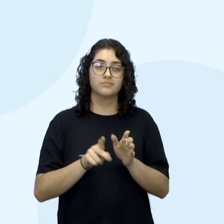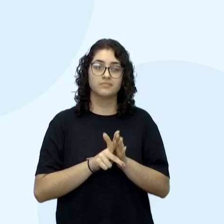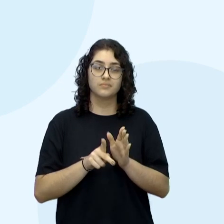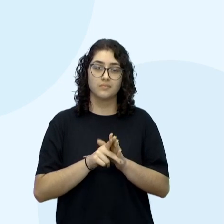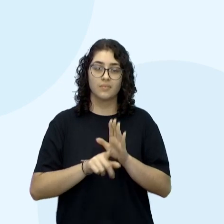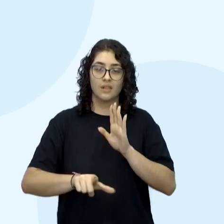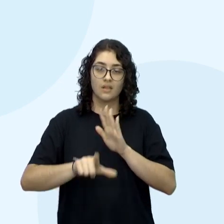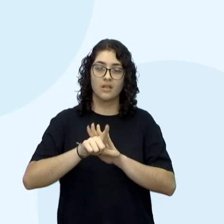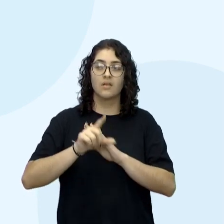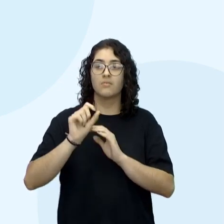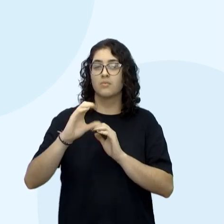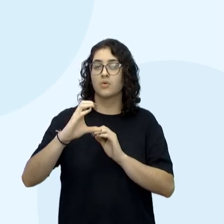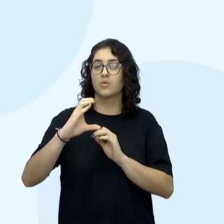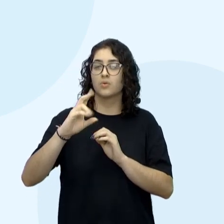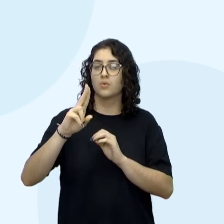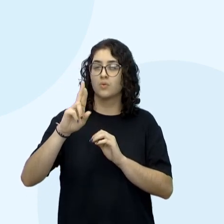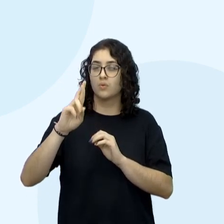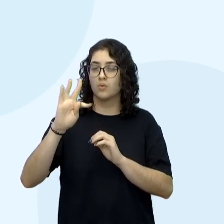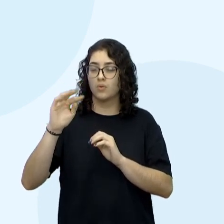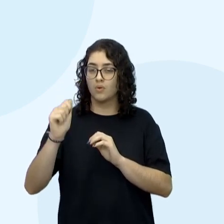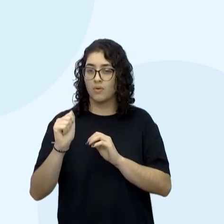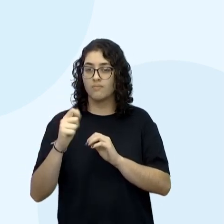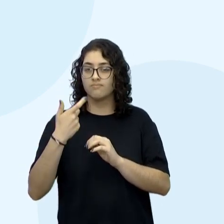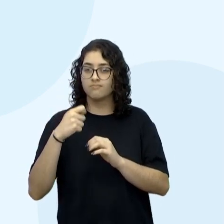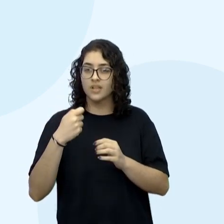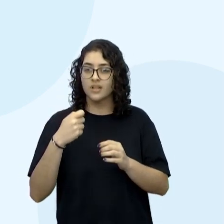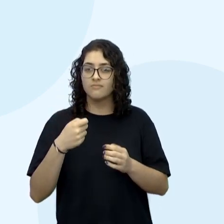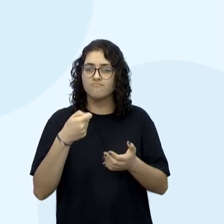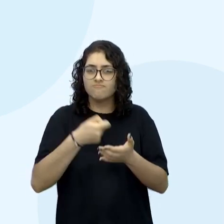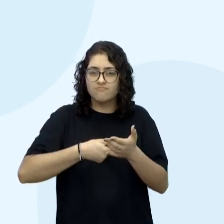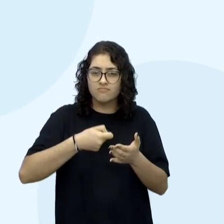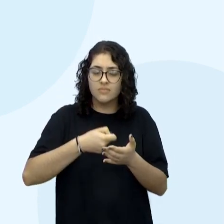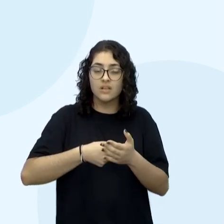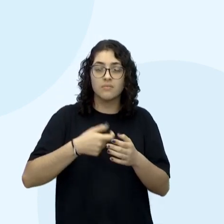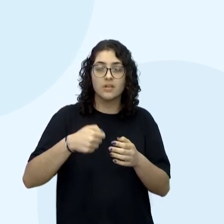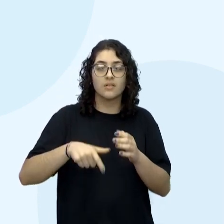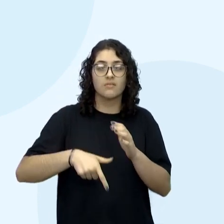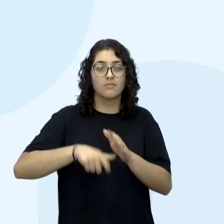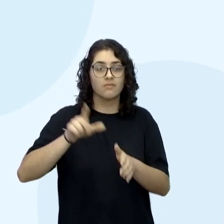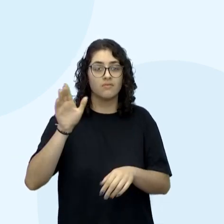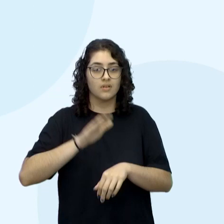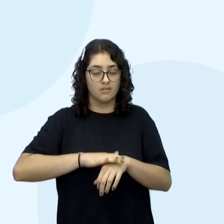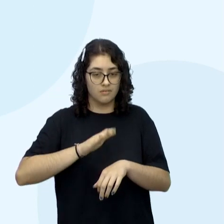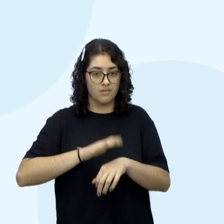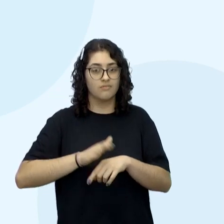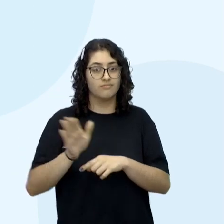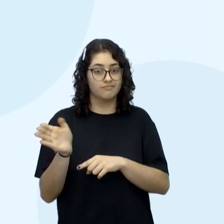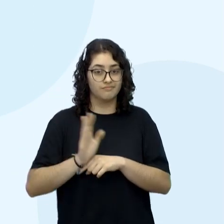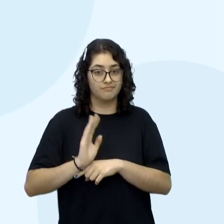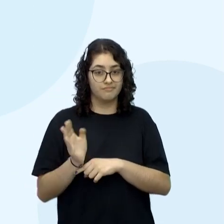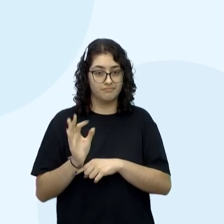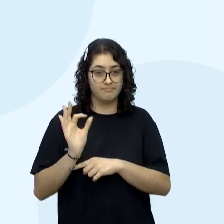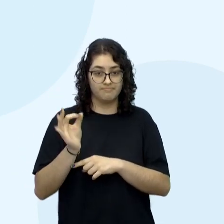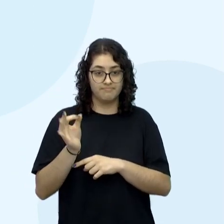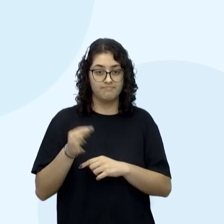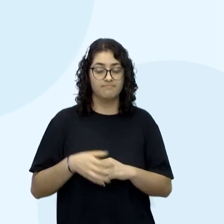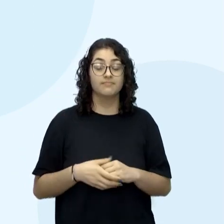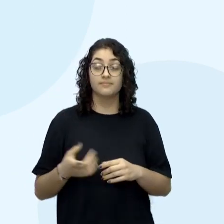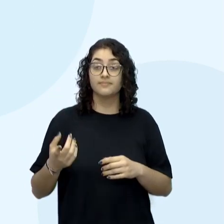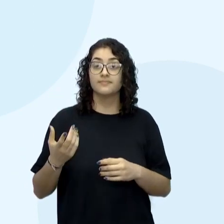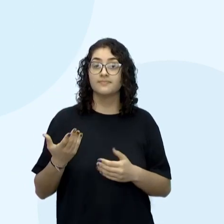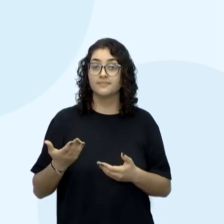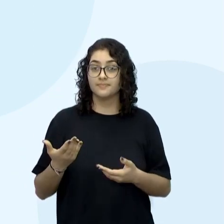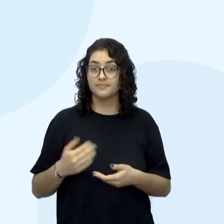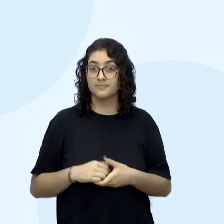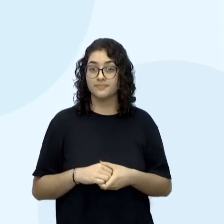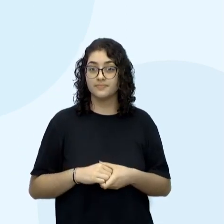curta, em 75, né, que obriga a exibição de curtas-metragens antes de longa-metragem de longas estrangeiros. Volta para mim aí.